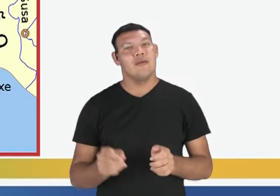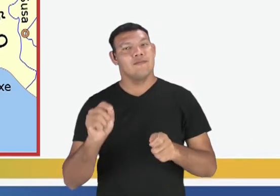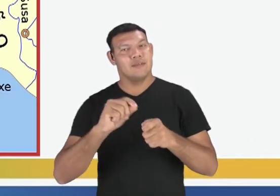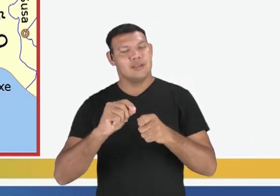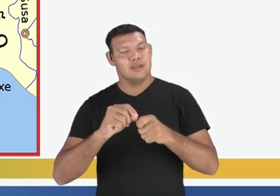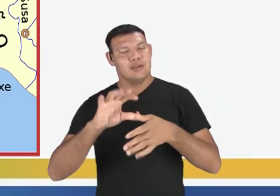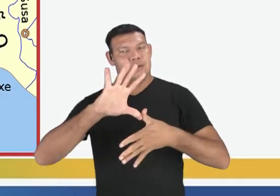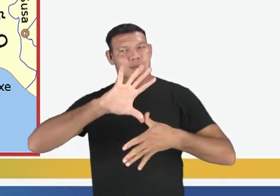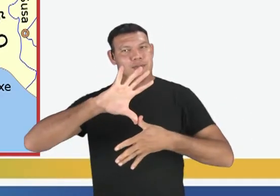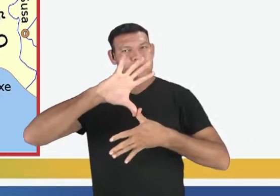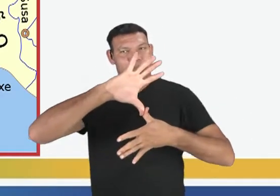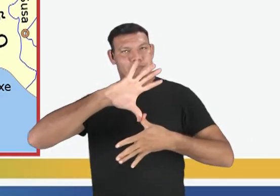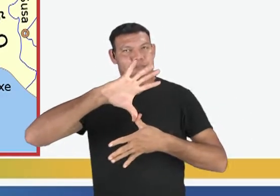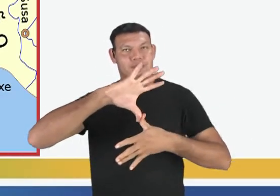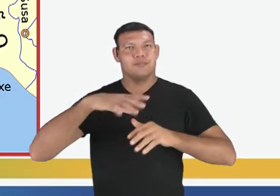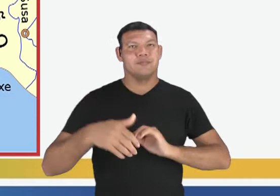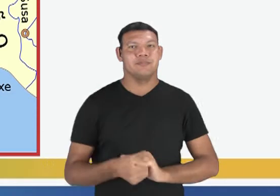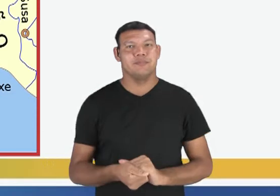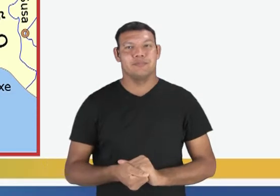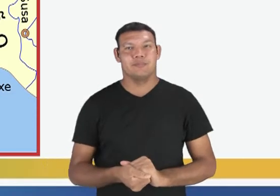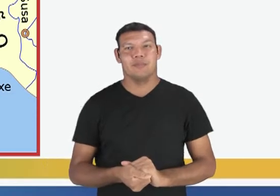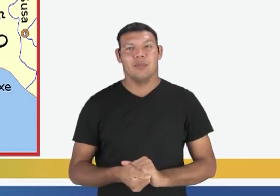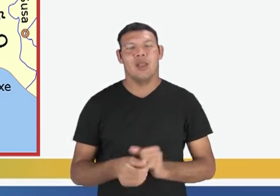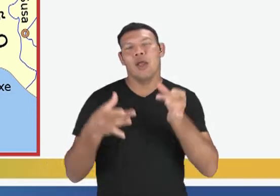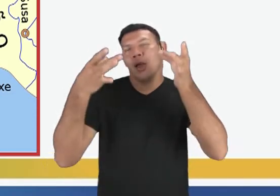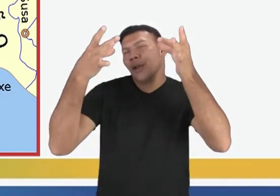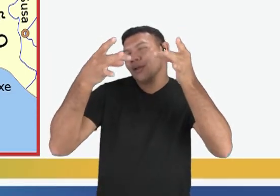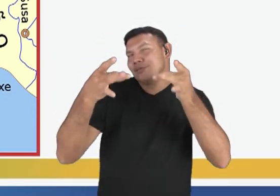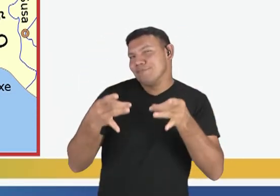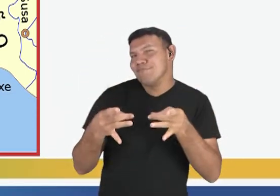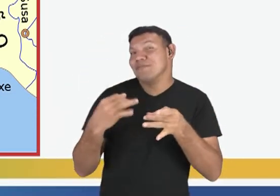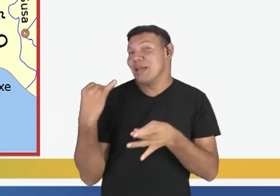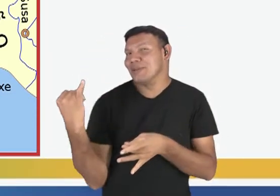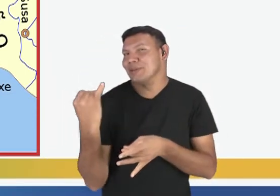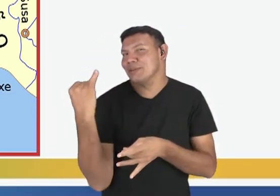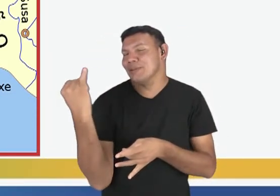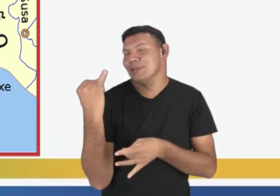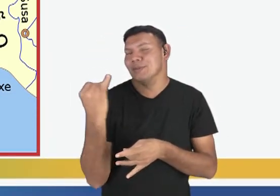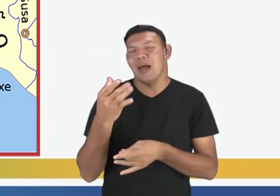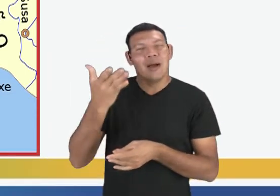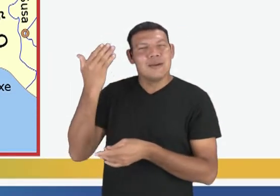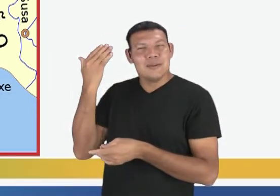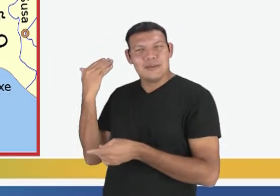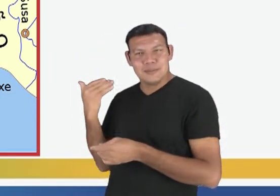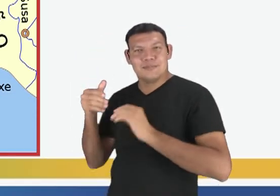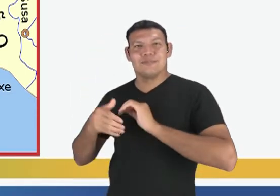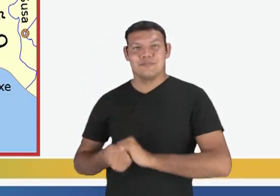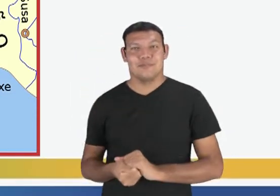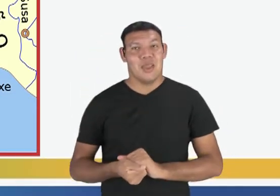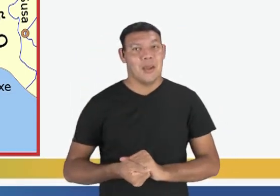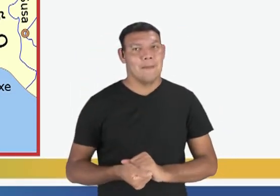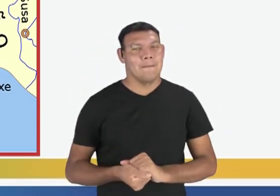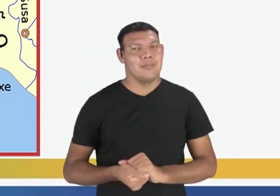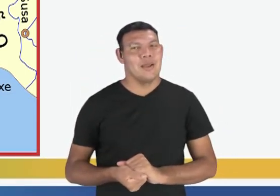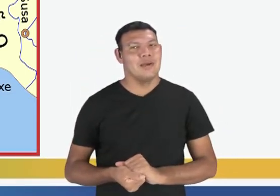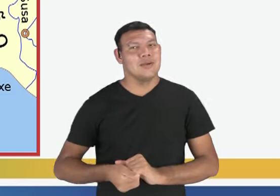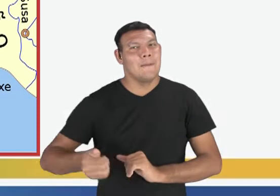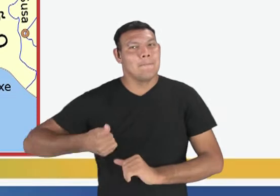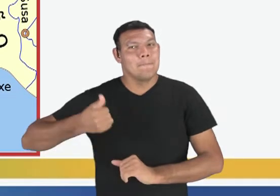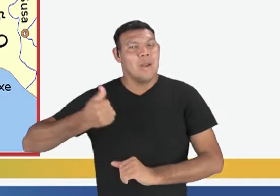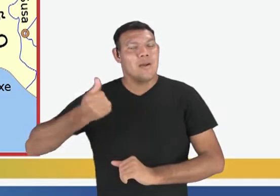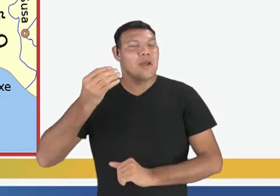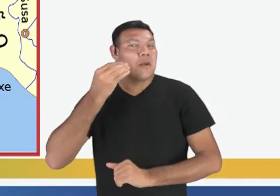mapas. E aí, olha só um detalhe bastante antigo aí do mundo antigo. A primeira tentativa de